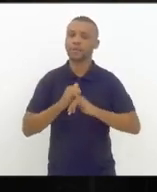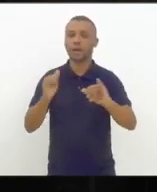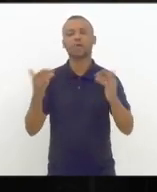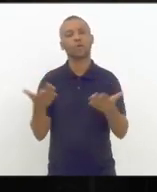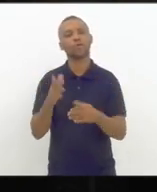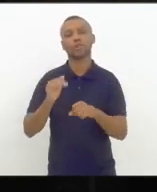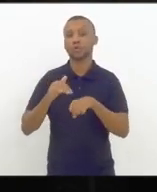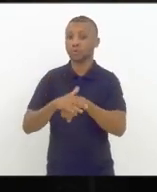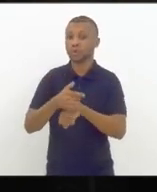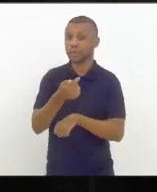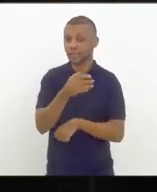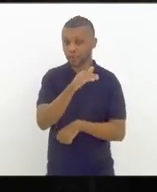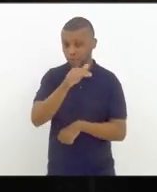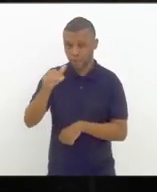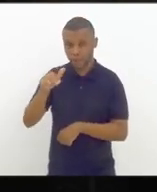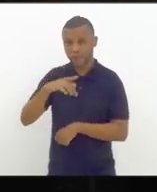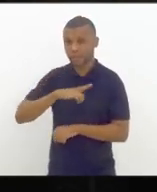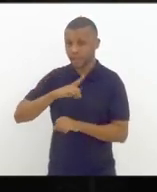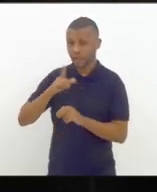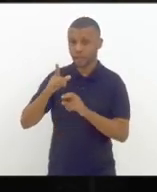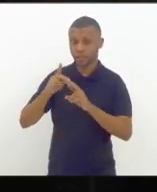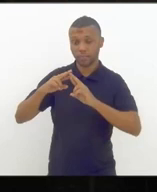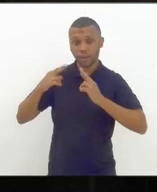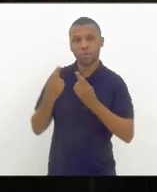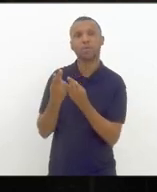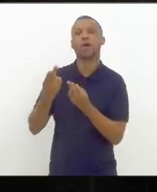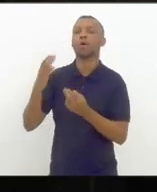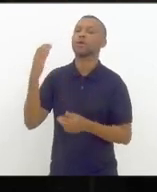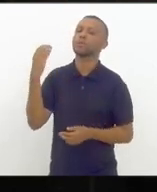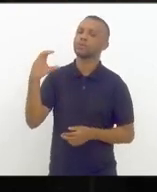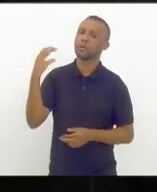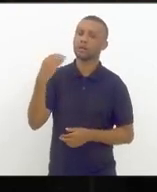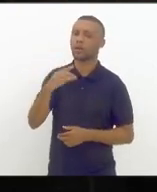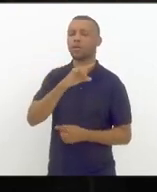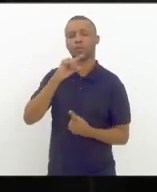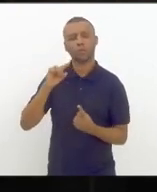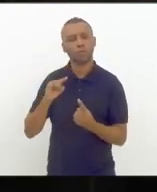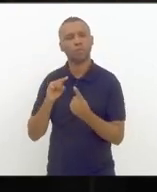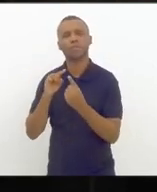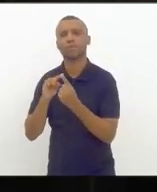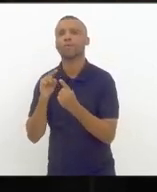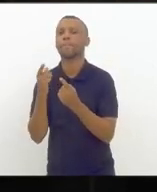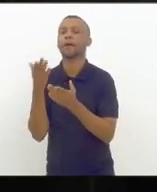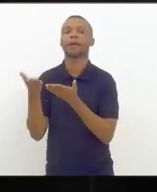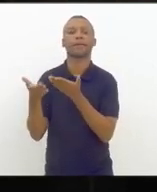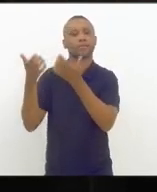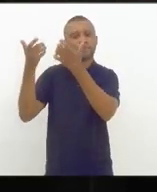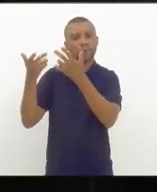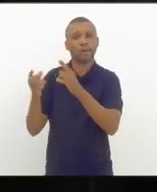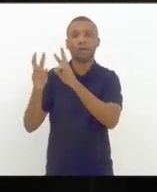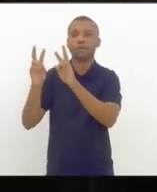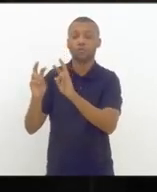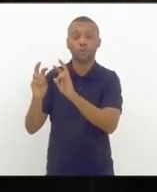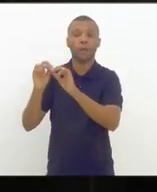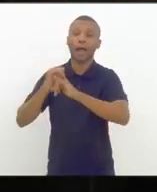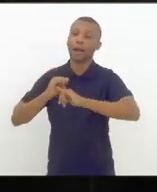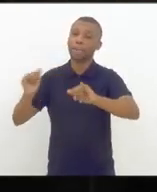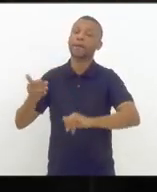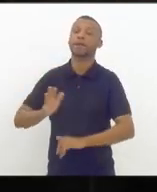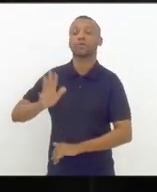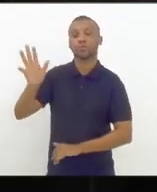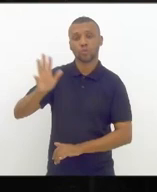hoje à noite também 19:30 verá uma reunião em Niterói para tratar também do segundo turno da campanha do Lula eh